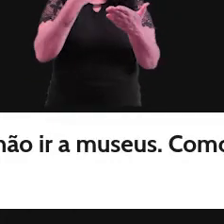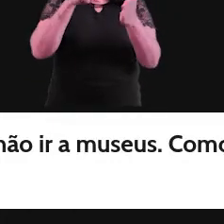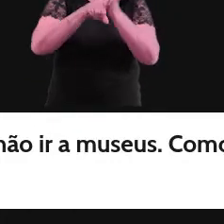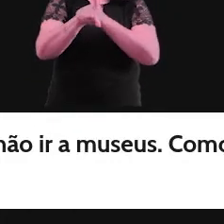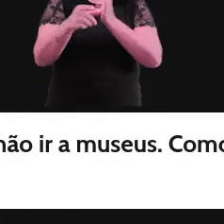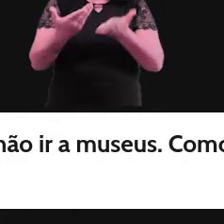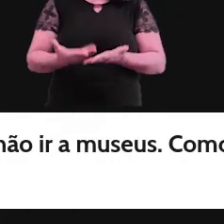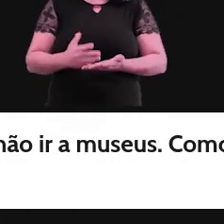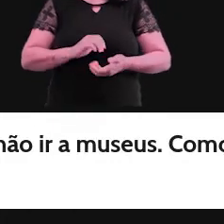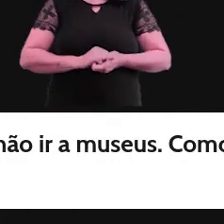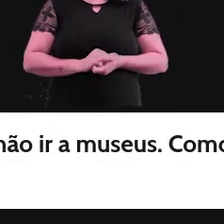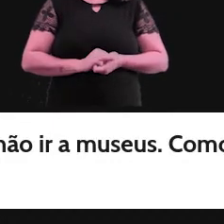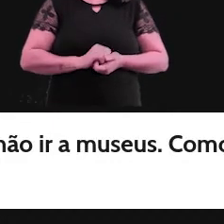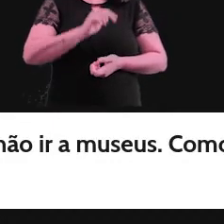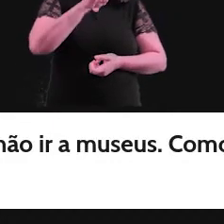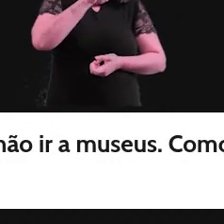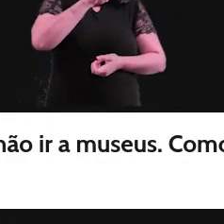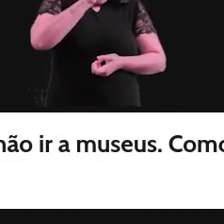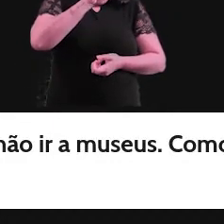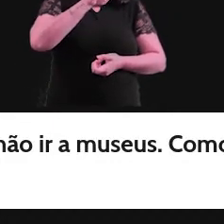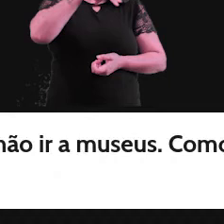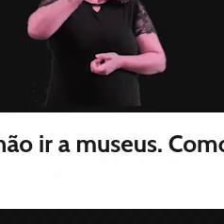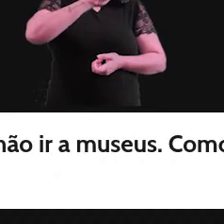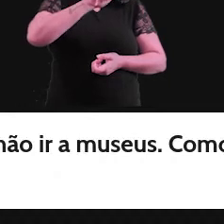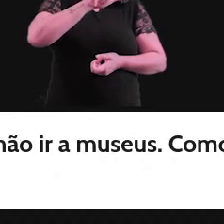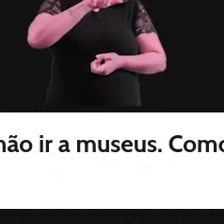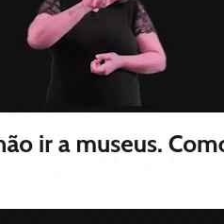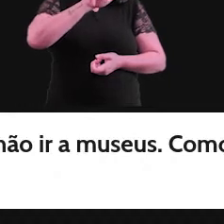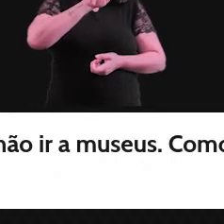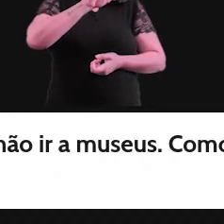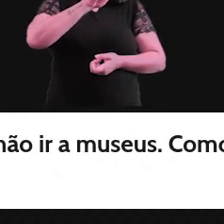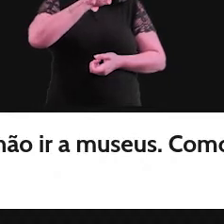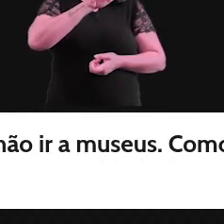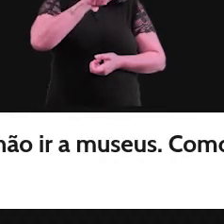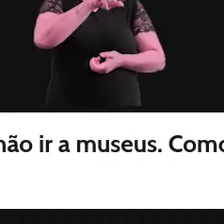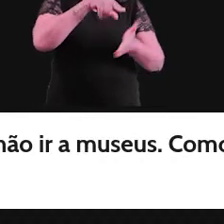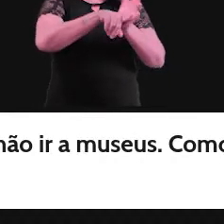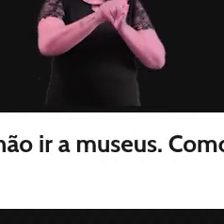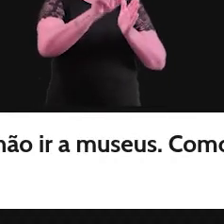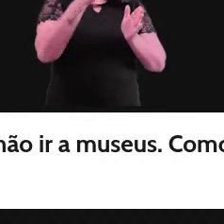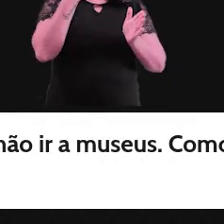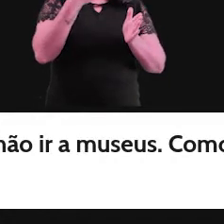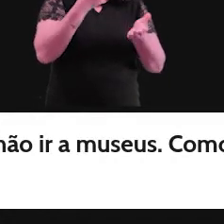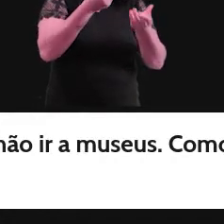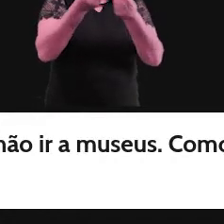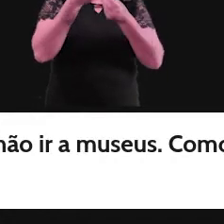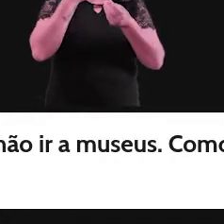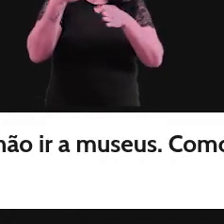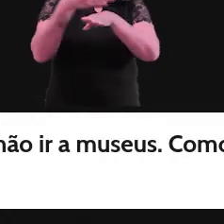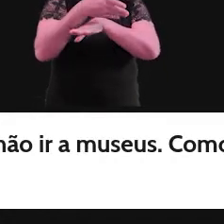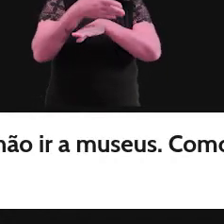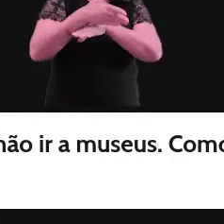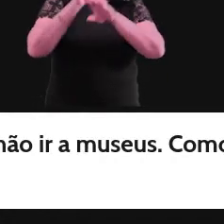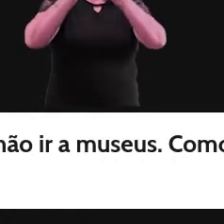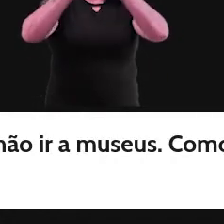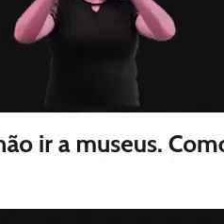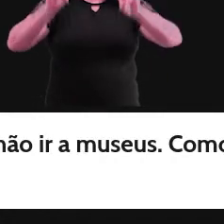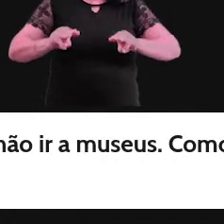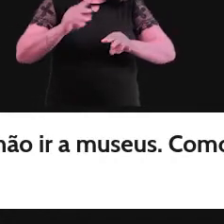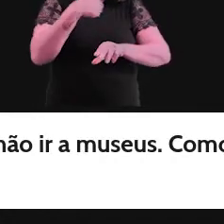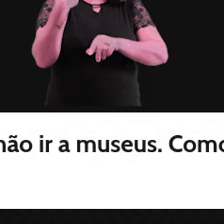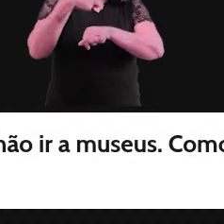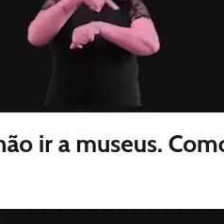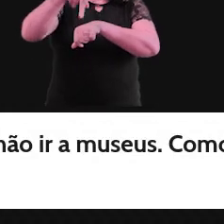pergunta da Nathalie Guerra Vilela. Ela perguntou o seguinte: Muito se fala sobre o acesso ao